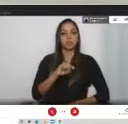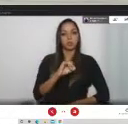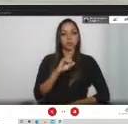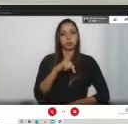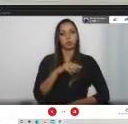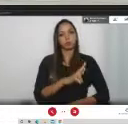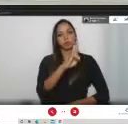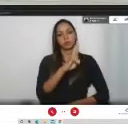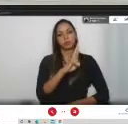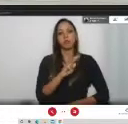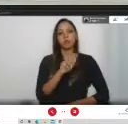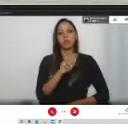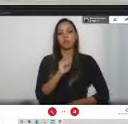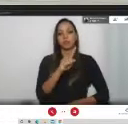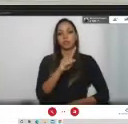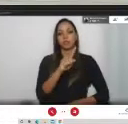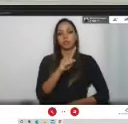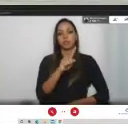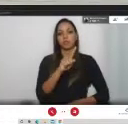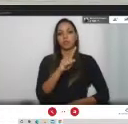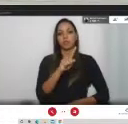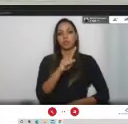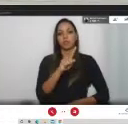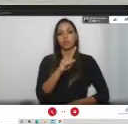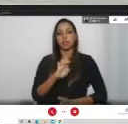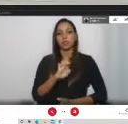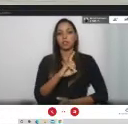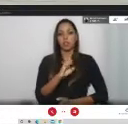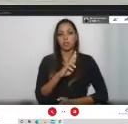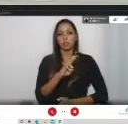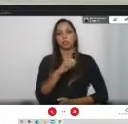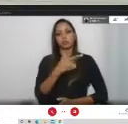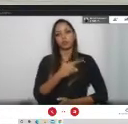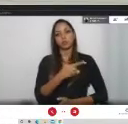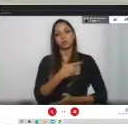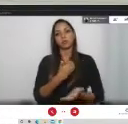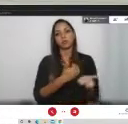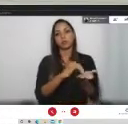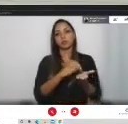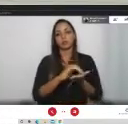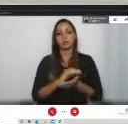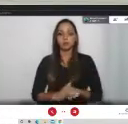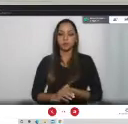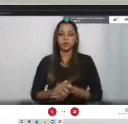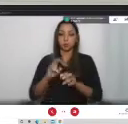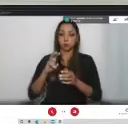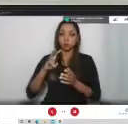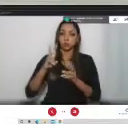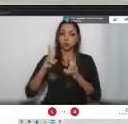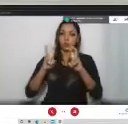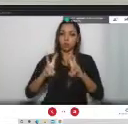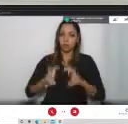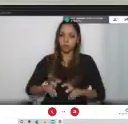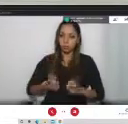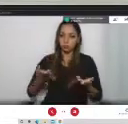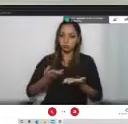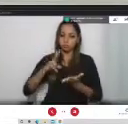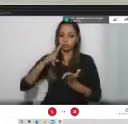primeiro secretário. Éder Rodrigues, segundo secretário. Lido o expediente, senhor presidente.